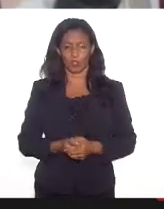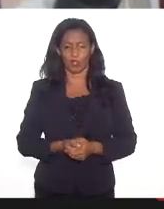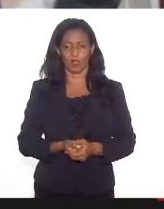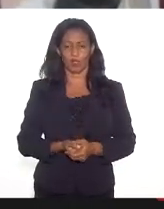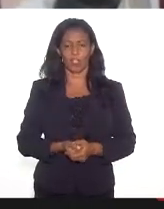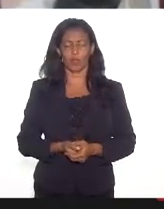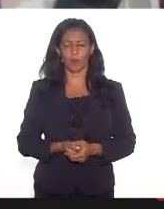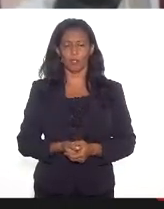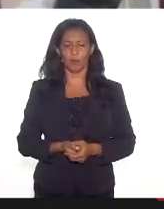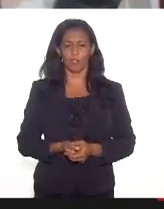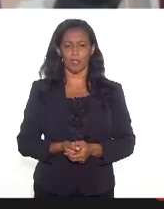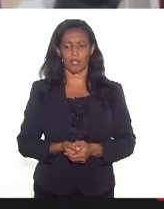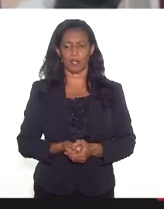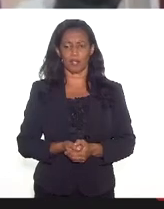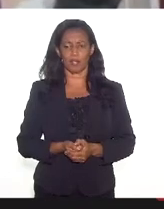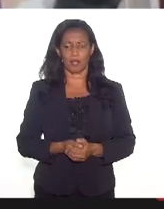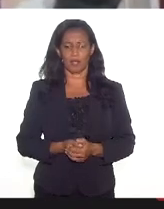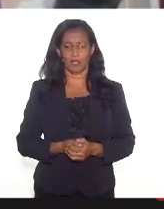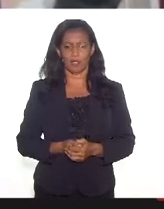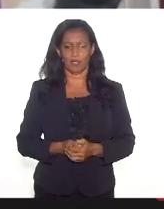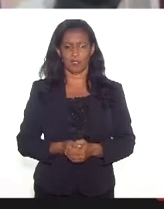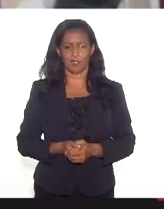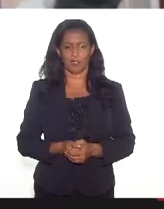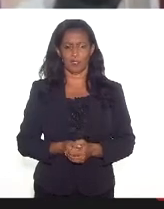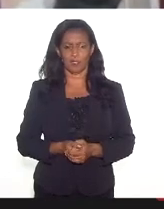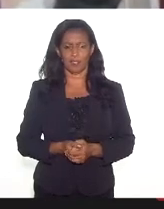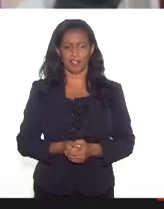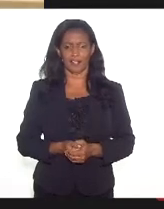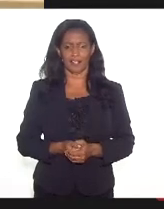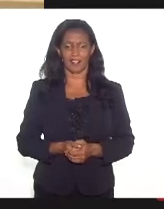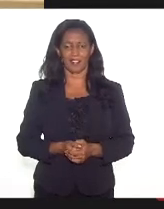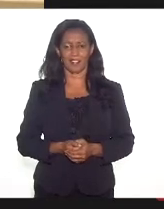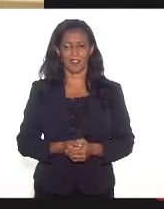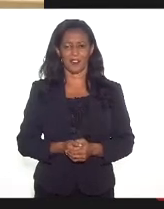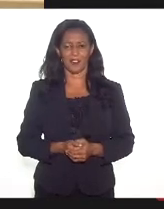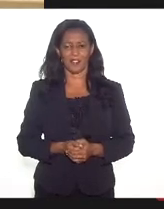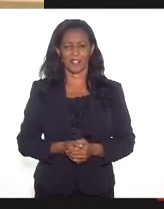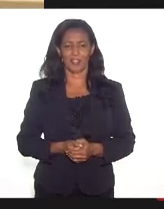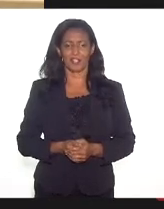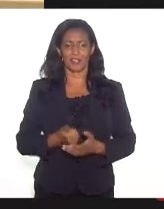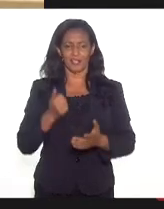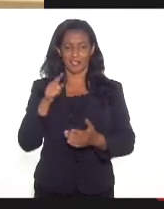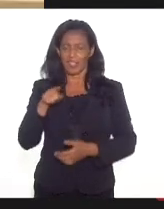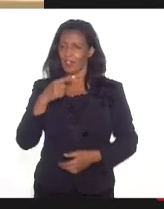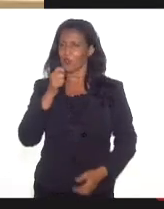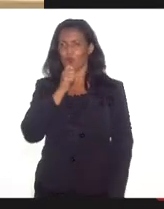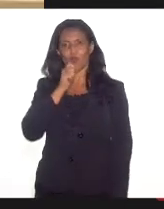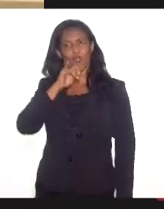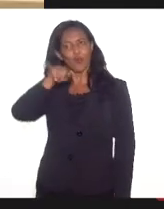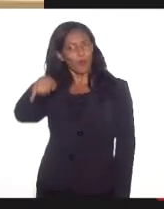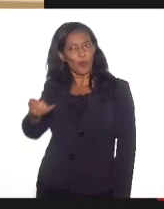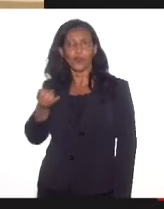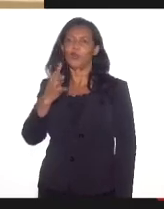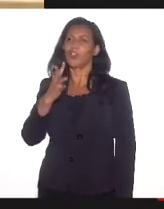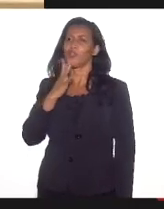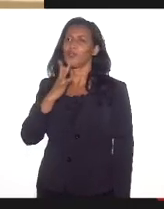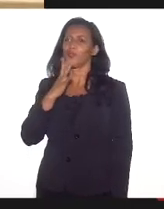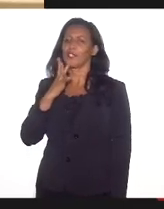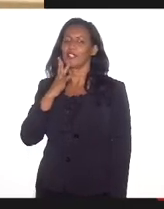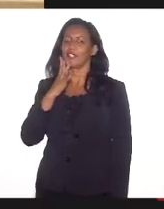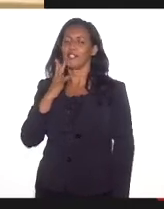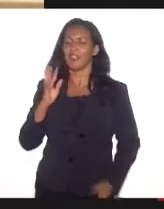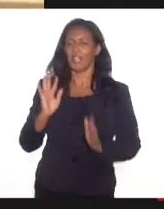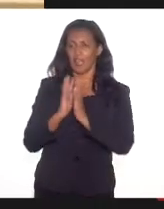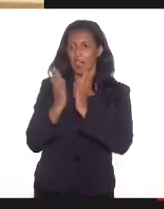conhece ainda não tive ainda não tive a oportunidade de conhecer Suplicy mas